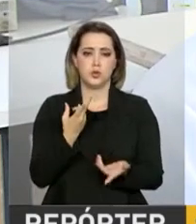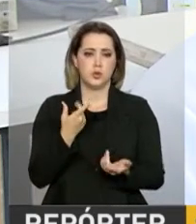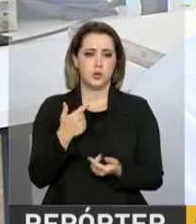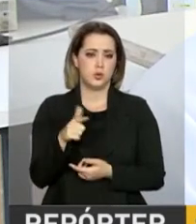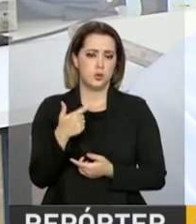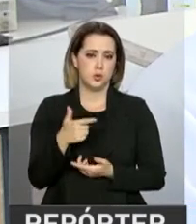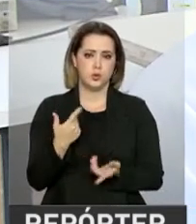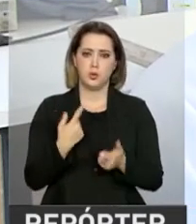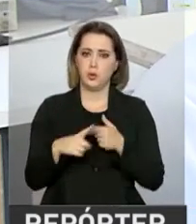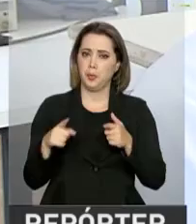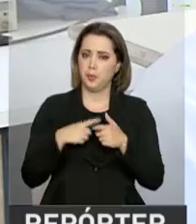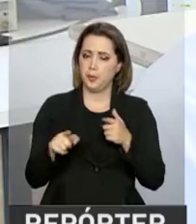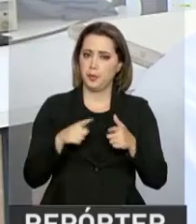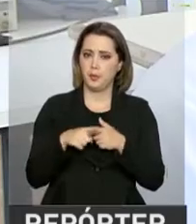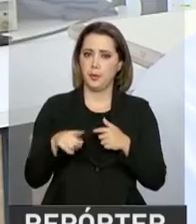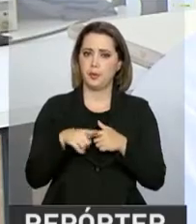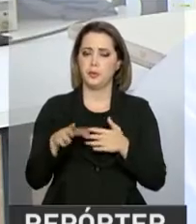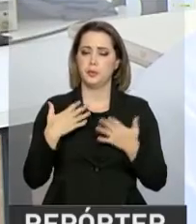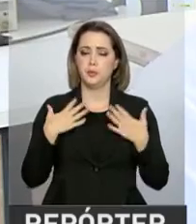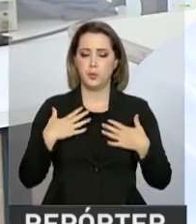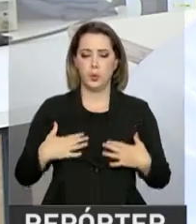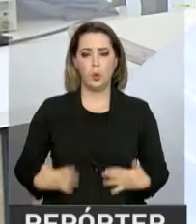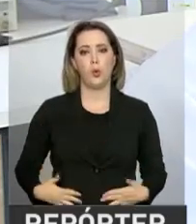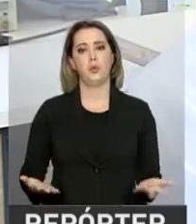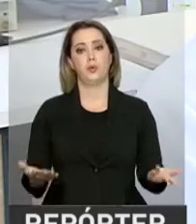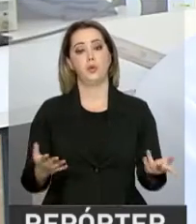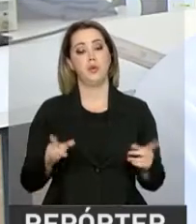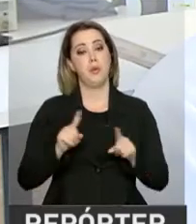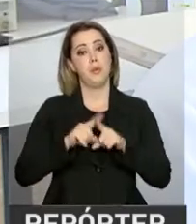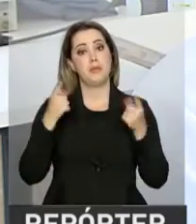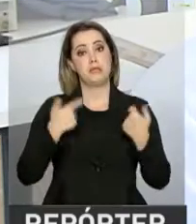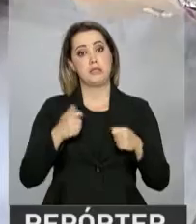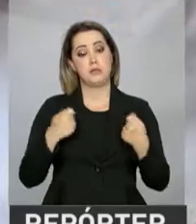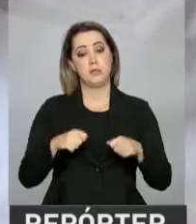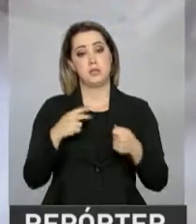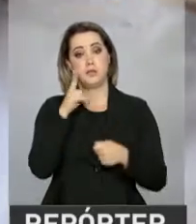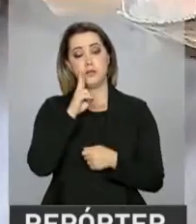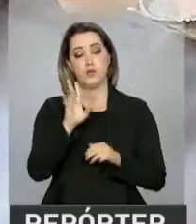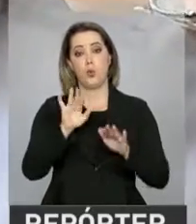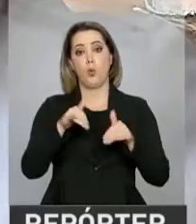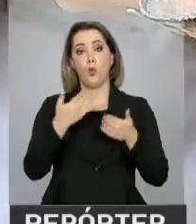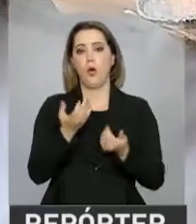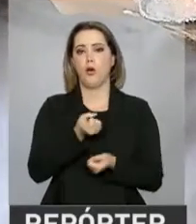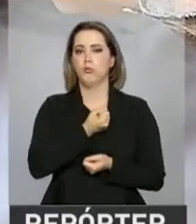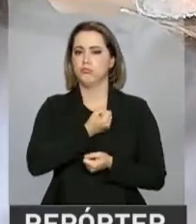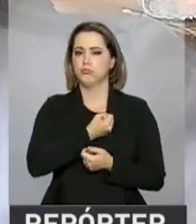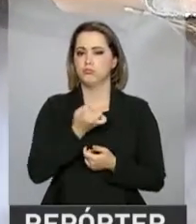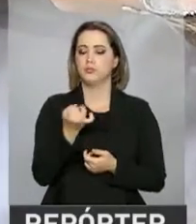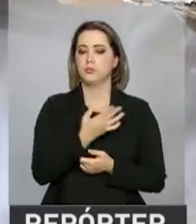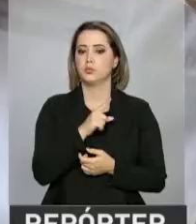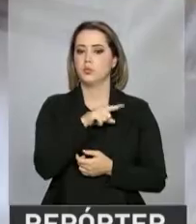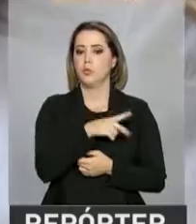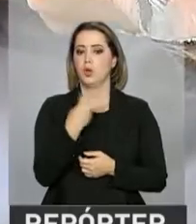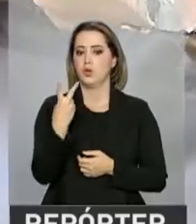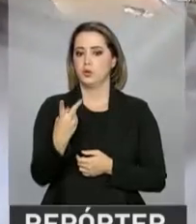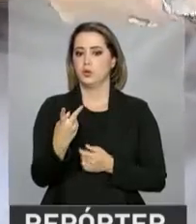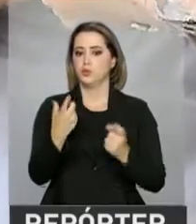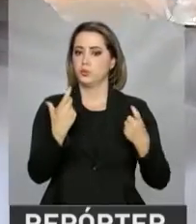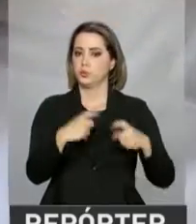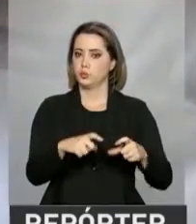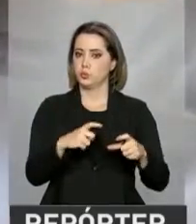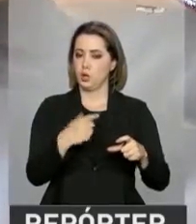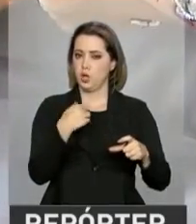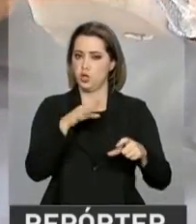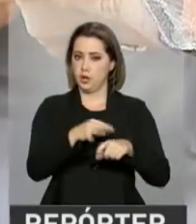causam efeito lesivo contra o organismo humano, desde que sendo usar nessas concentrações. Essas duas bandejas de carne foram compradas no mesmo